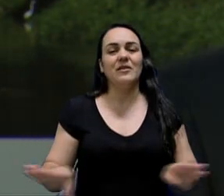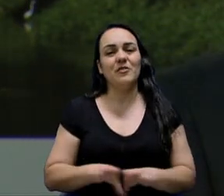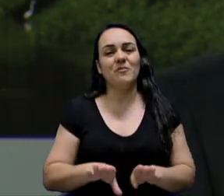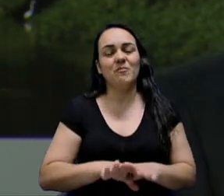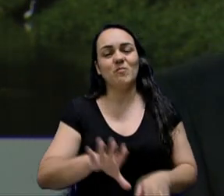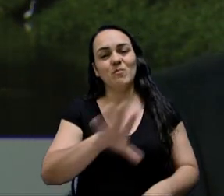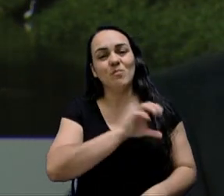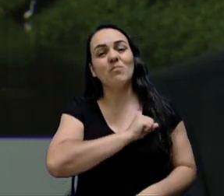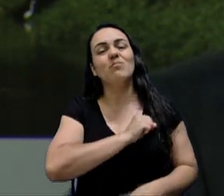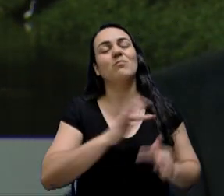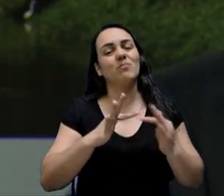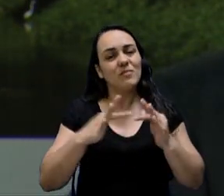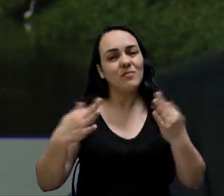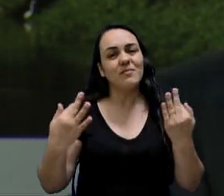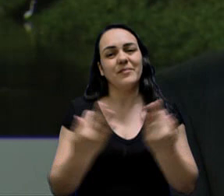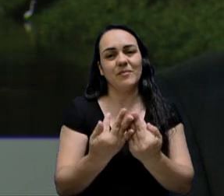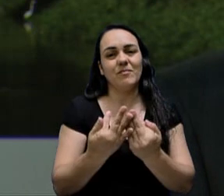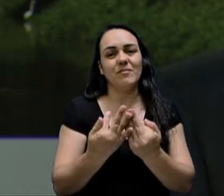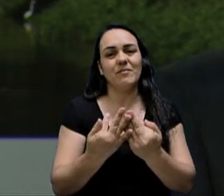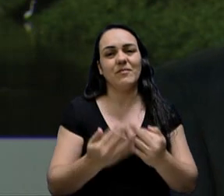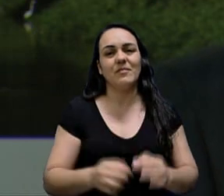Amada família,